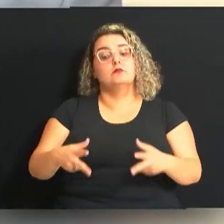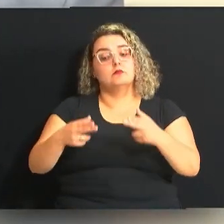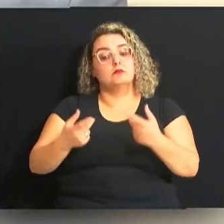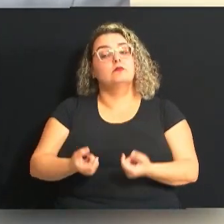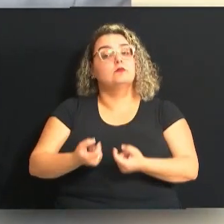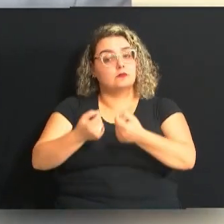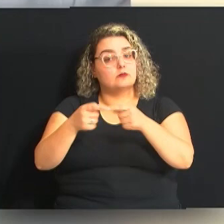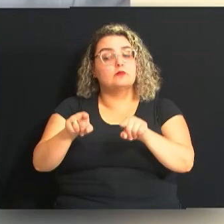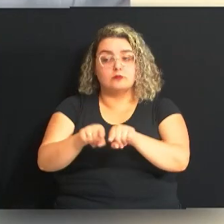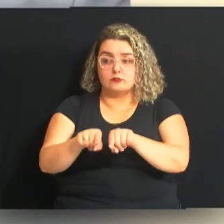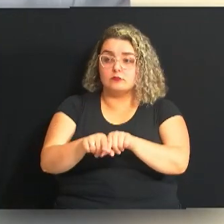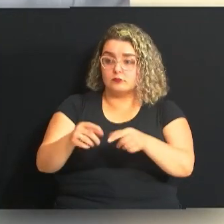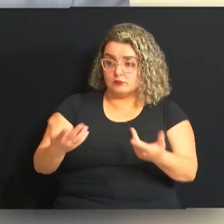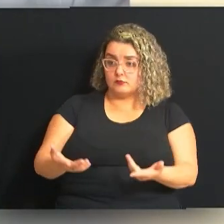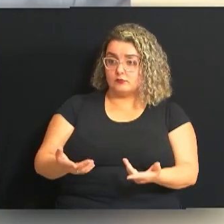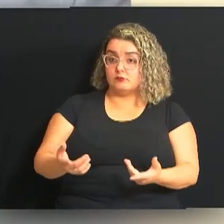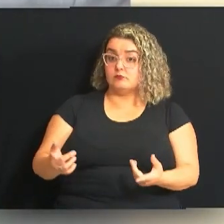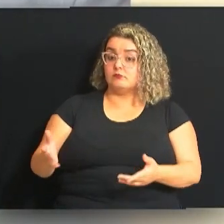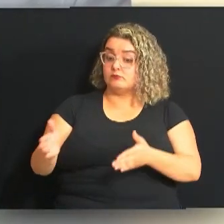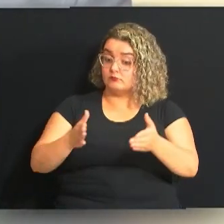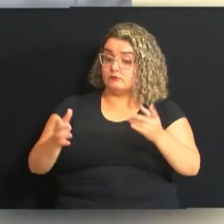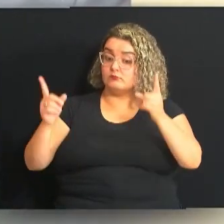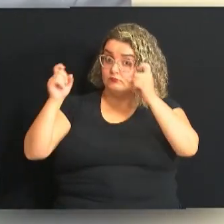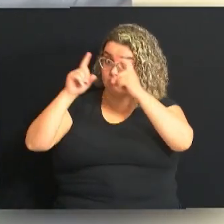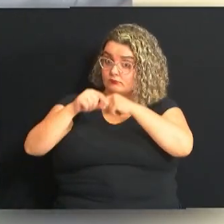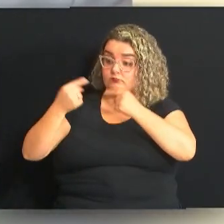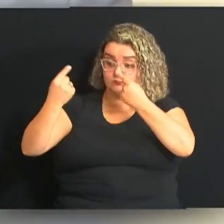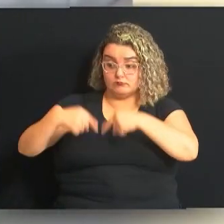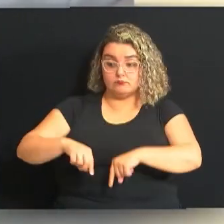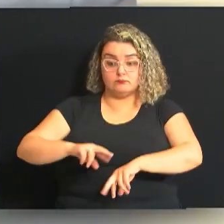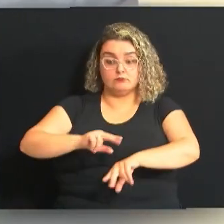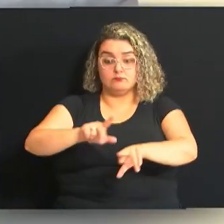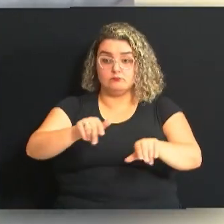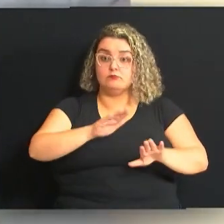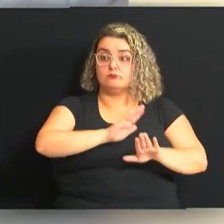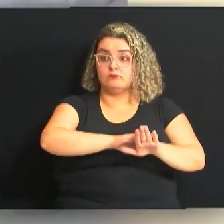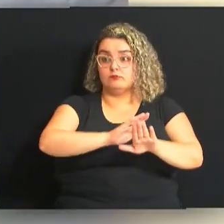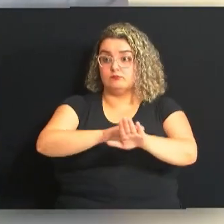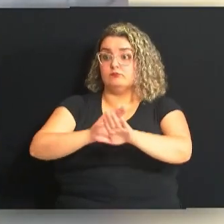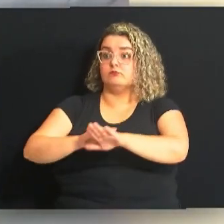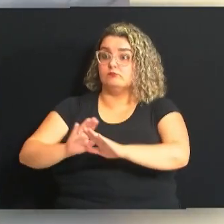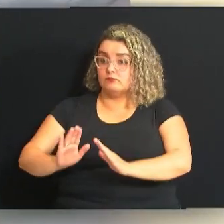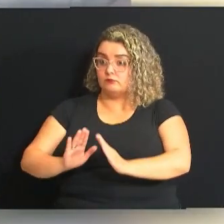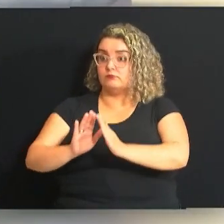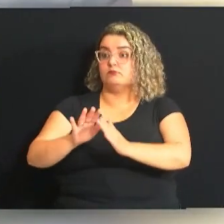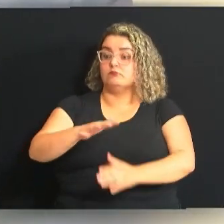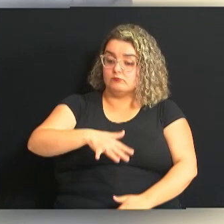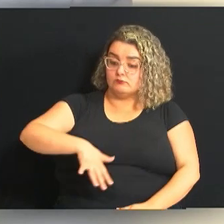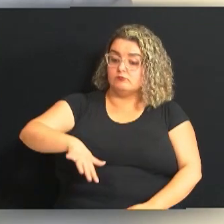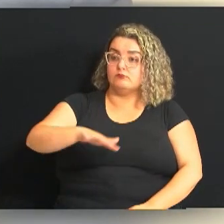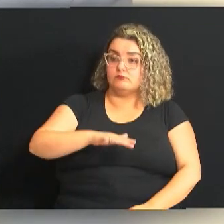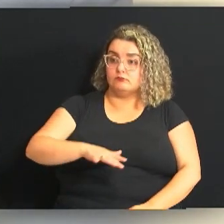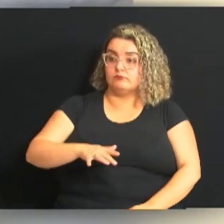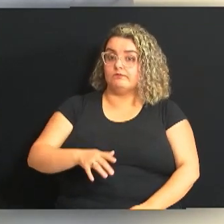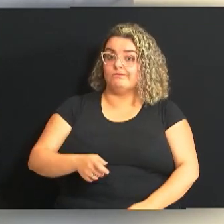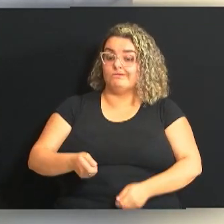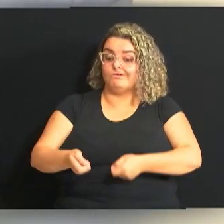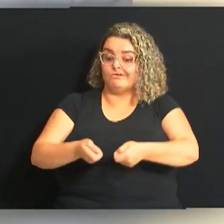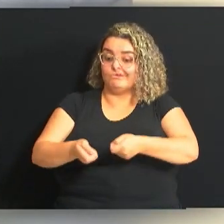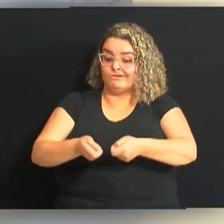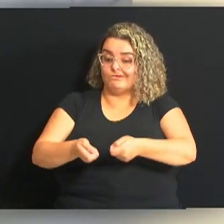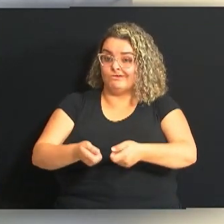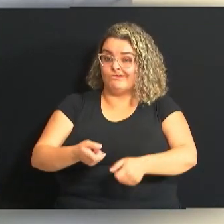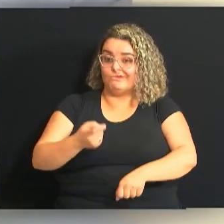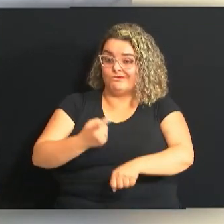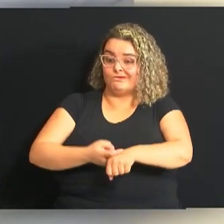um momento de desafio para realizar tantas ações diante de um cenário de engessamento orçamentário. O